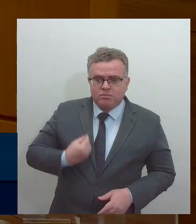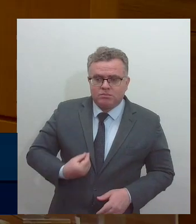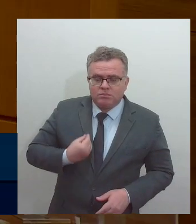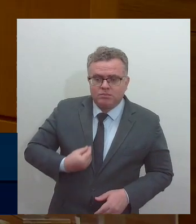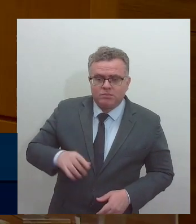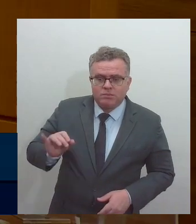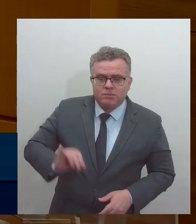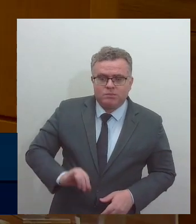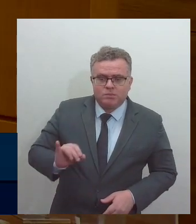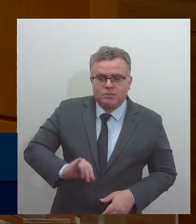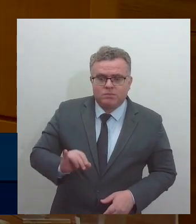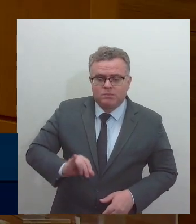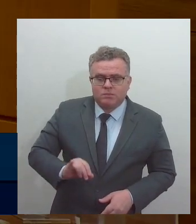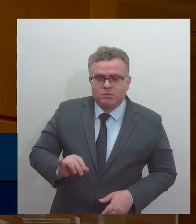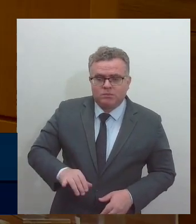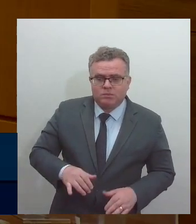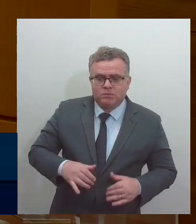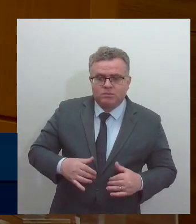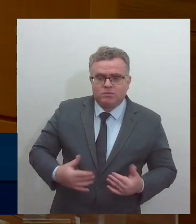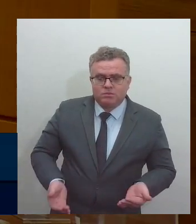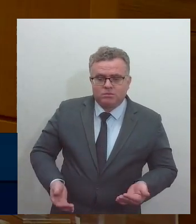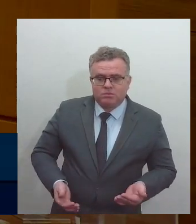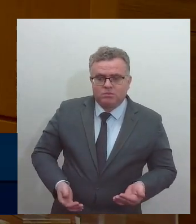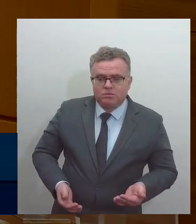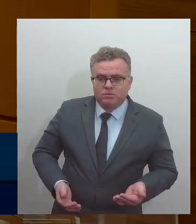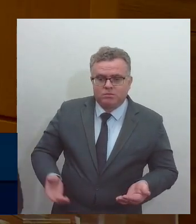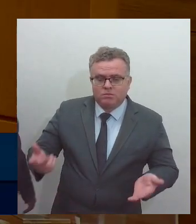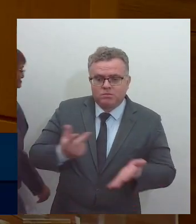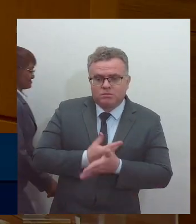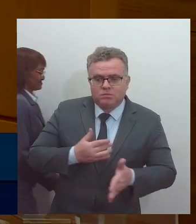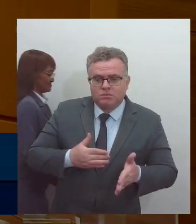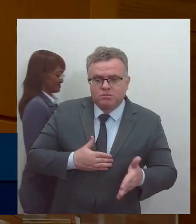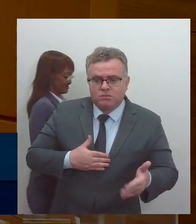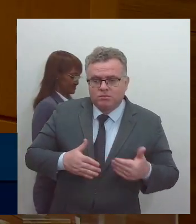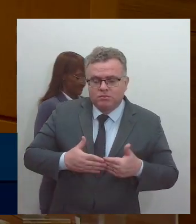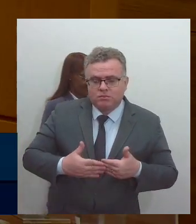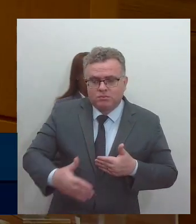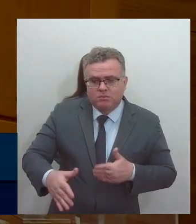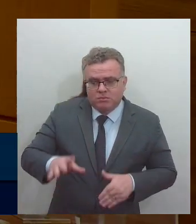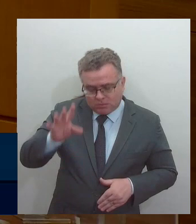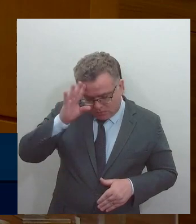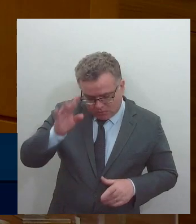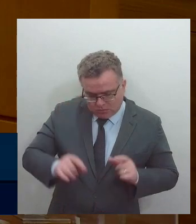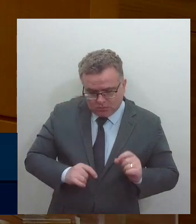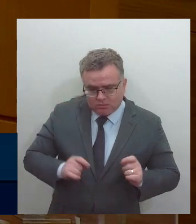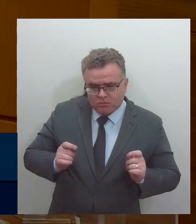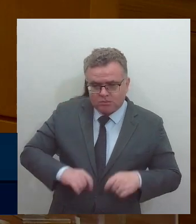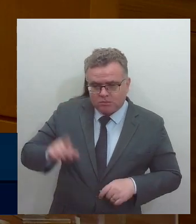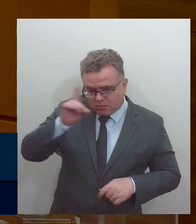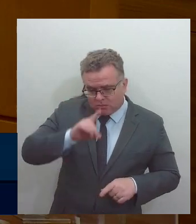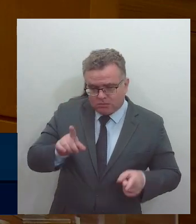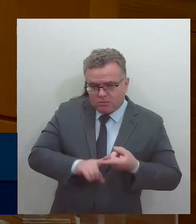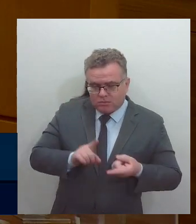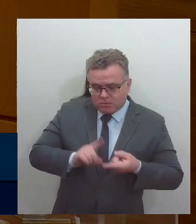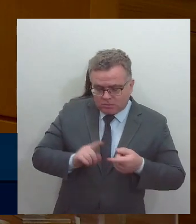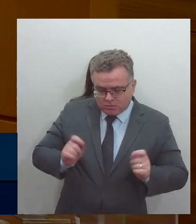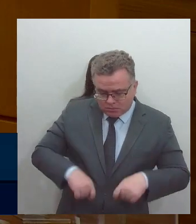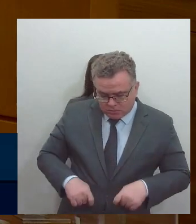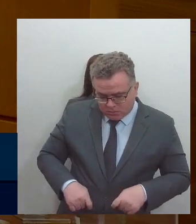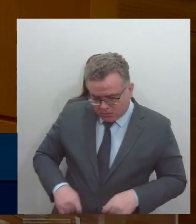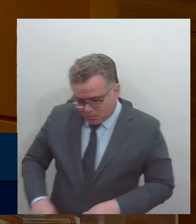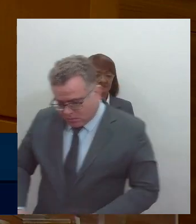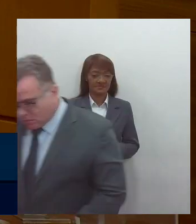Sergipano acontecerá agora quarta-feira, a primeira partida, e no domingo o jogo de volta, que a gente busquemos informações